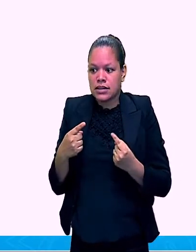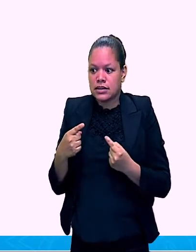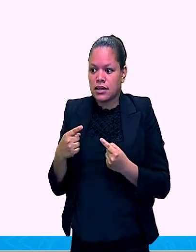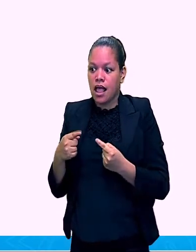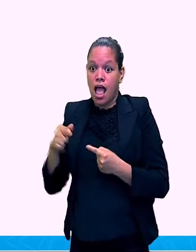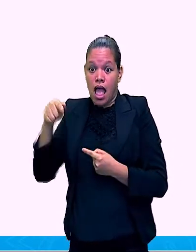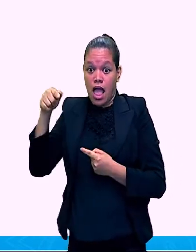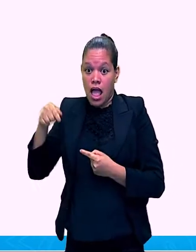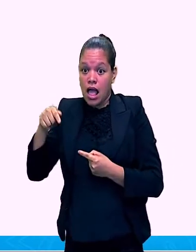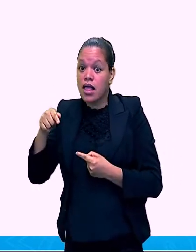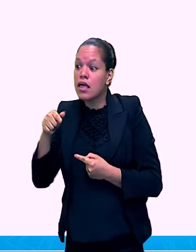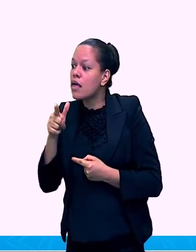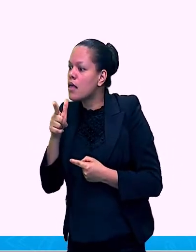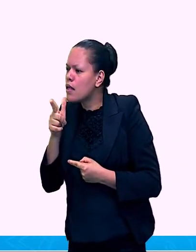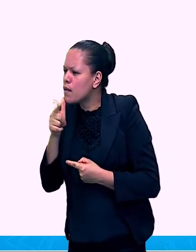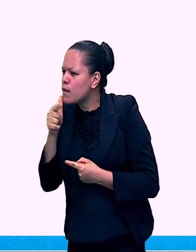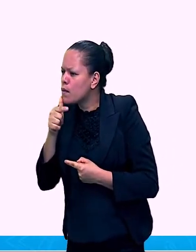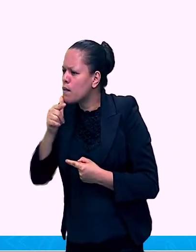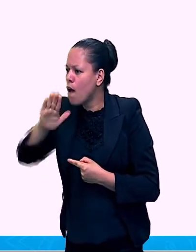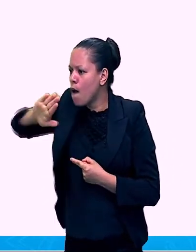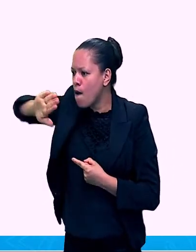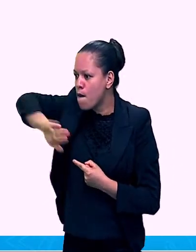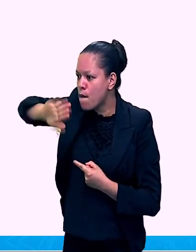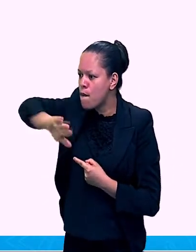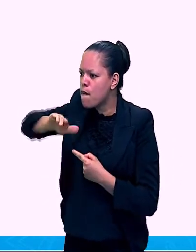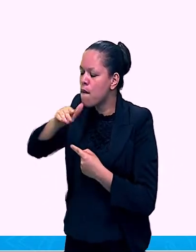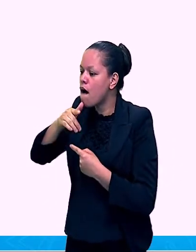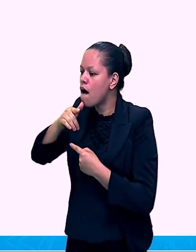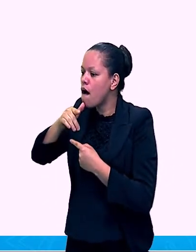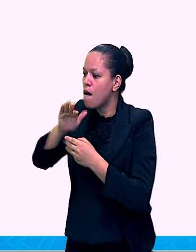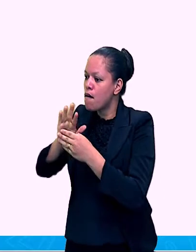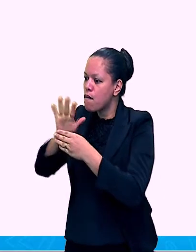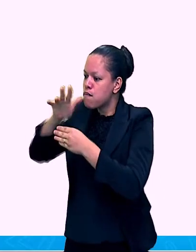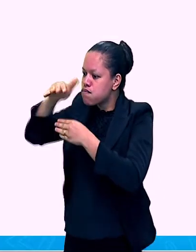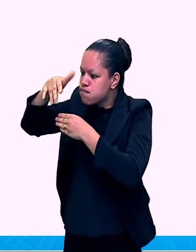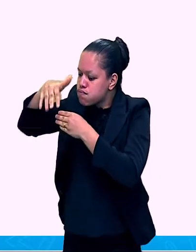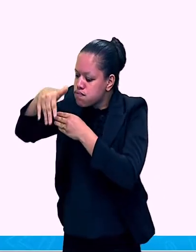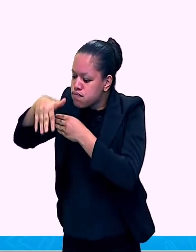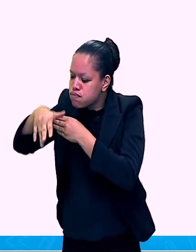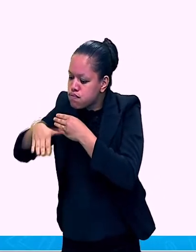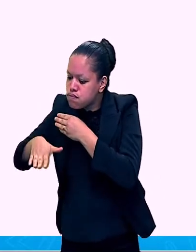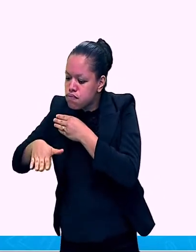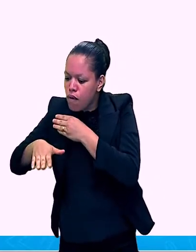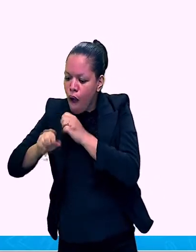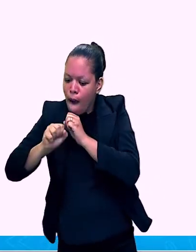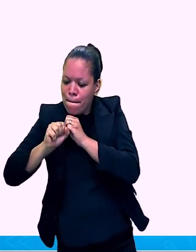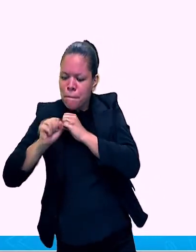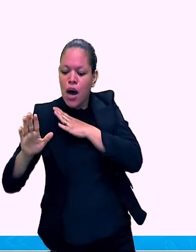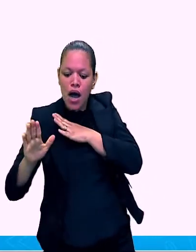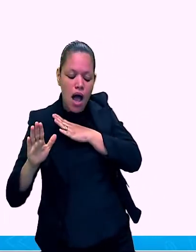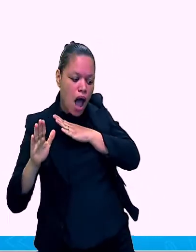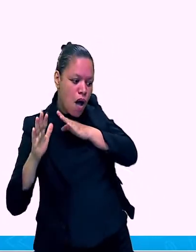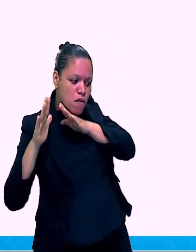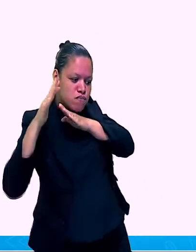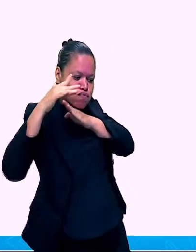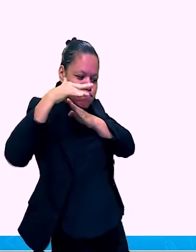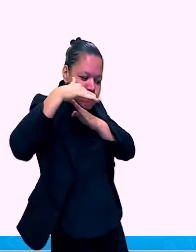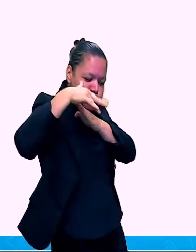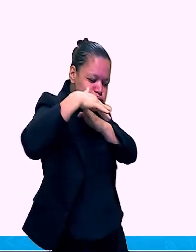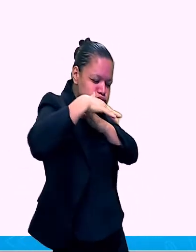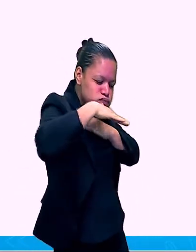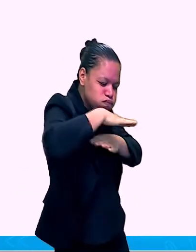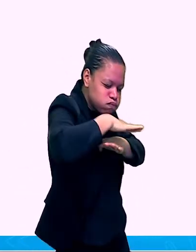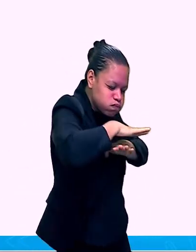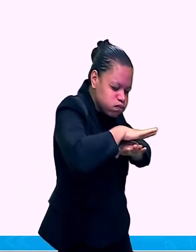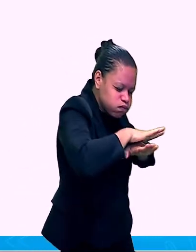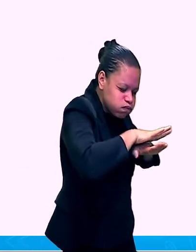barragem estourou e acabou com todas as casas daquele lugar. Quando aconteceu isso, ele não destruiu só o